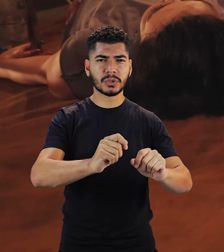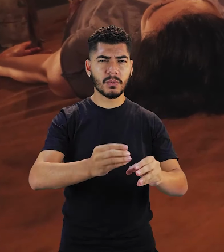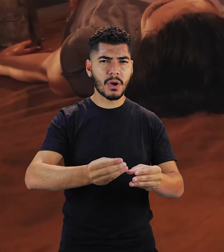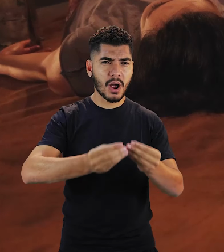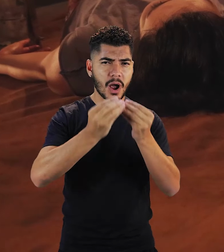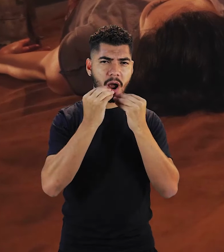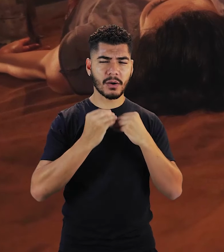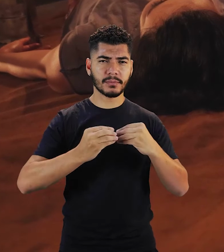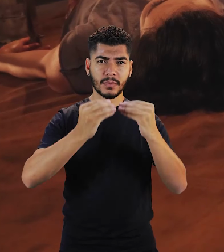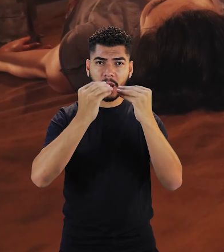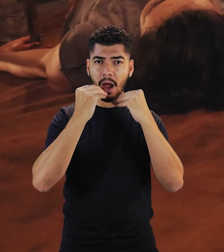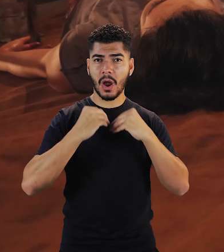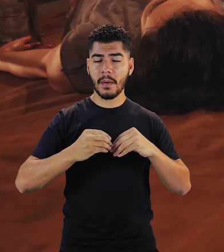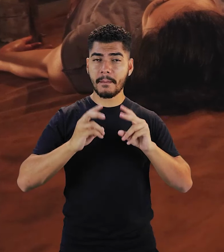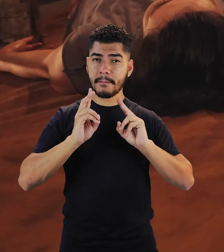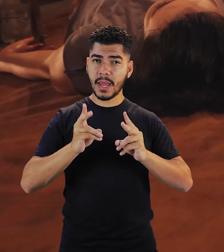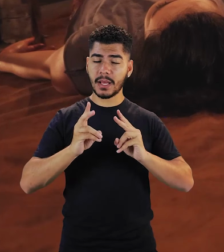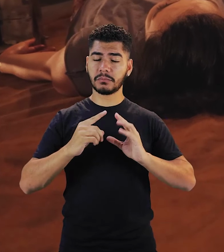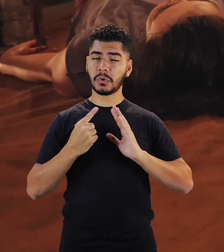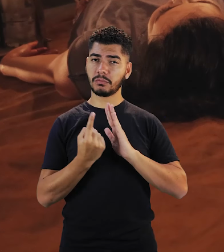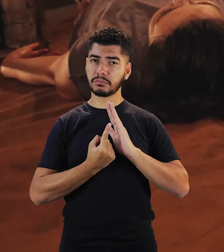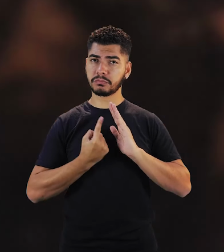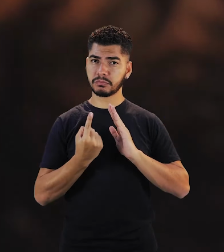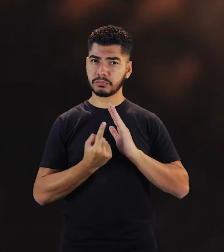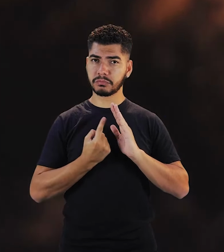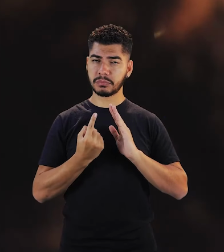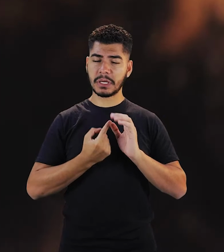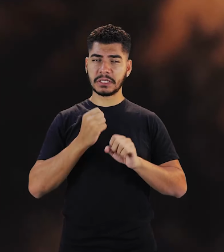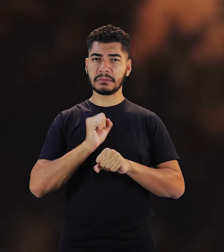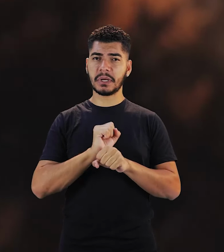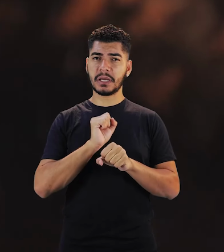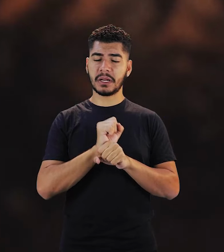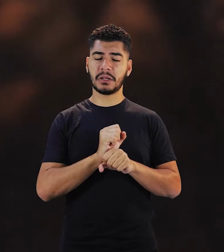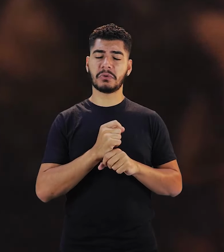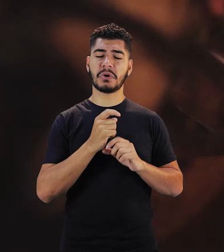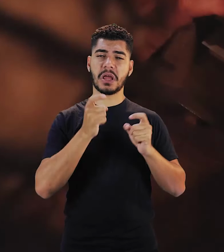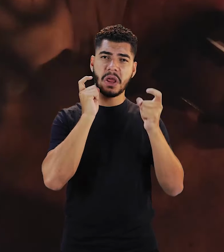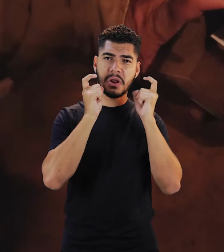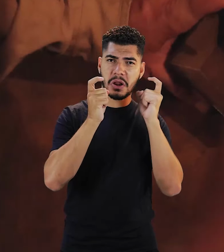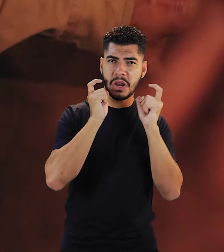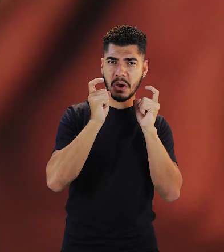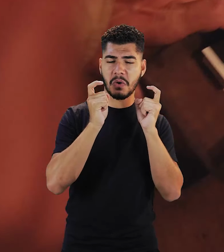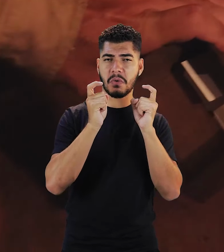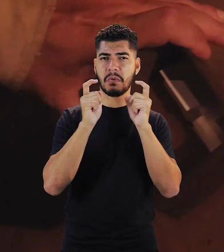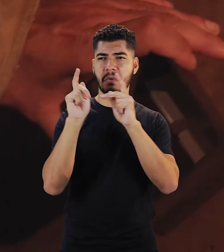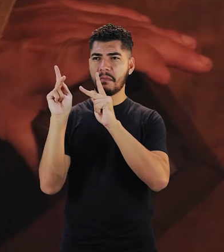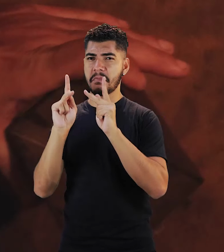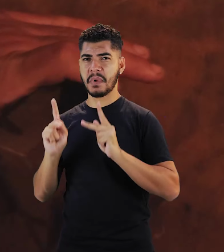exílio, esperando sem saber a mesma reunião e a mesma paz perturbadora.